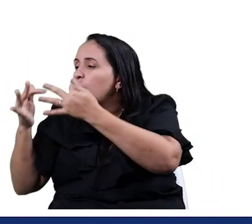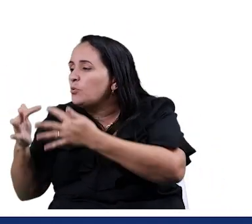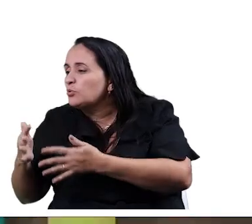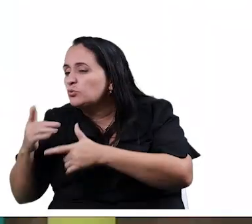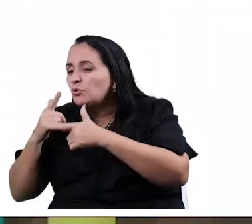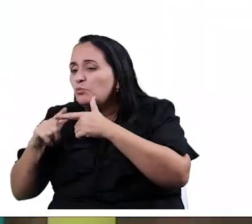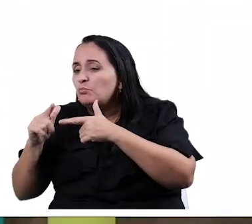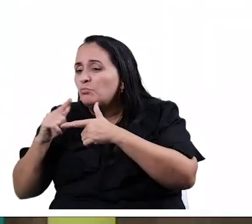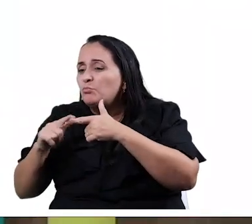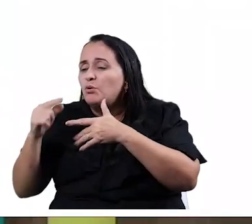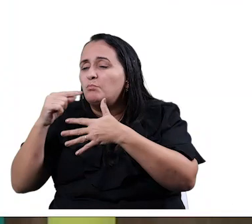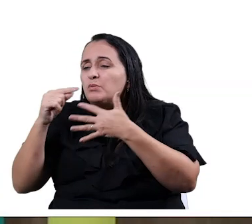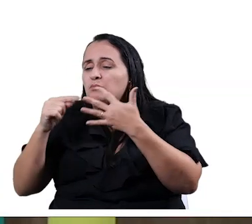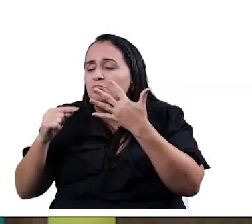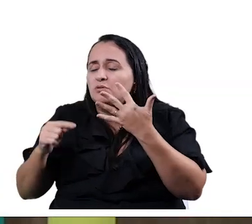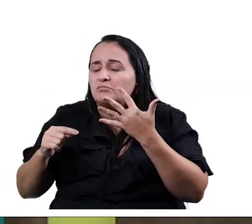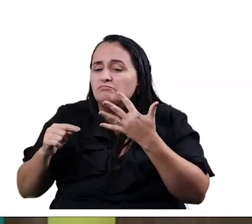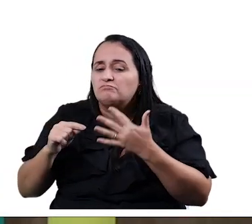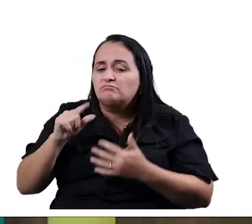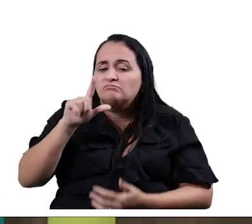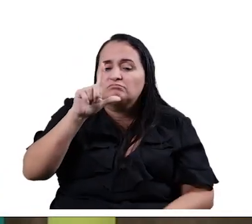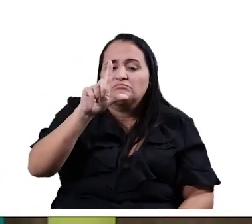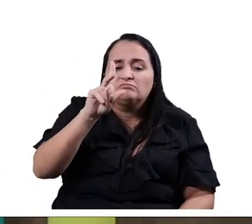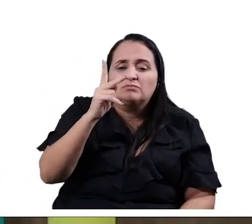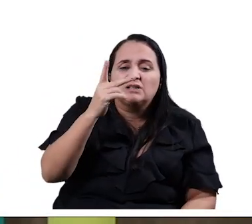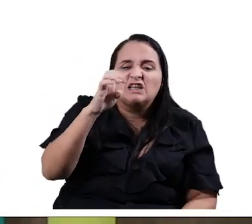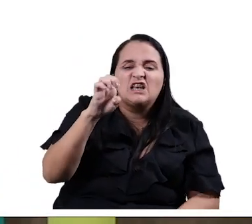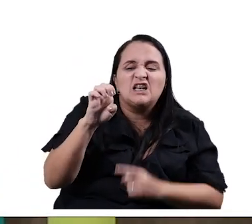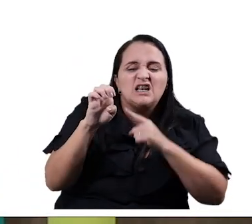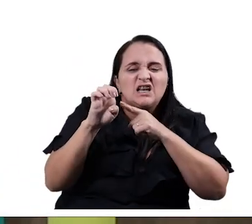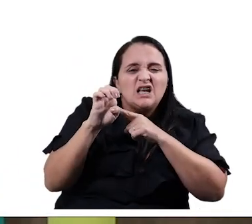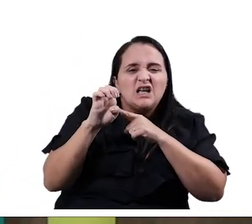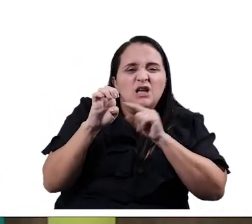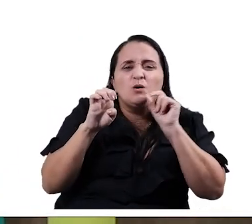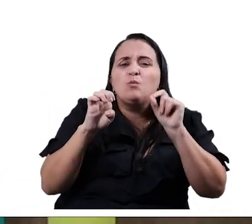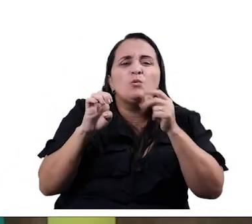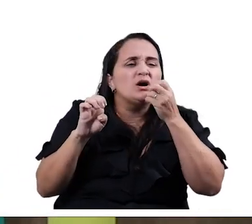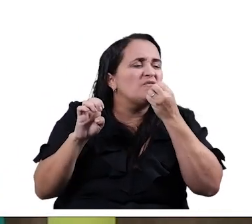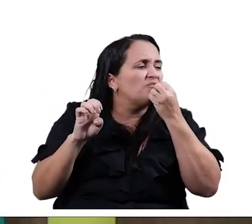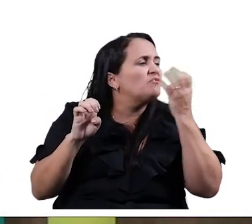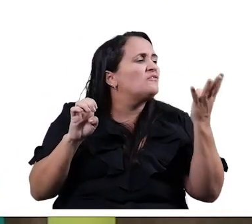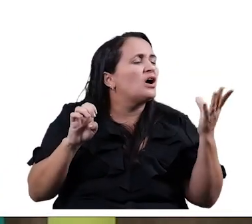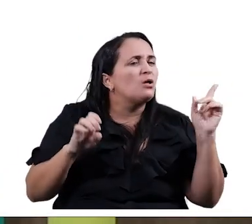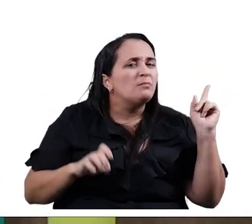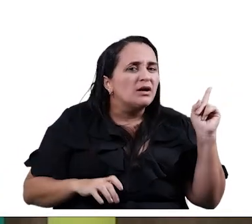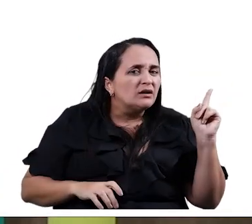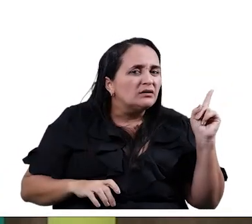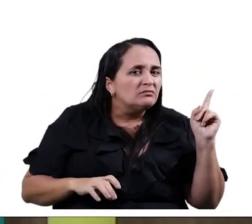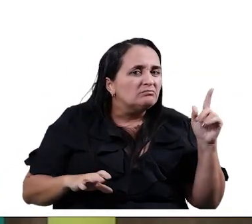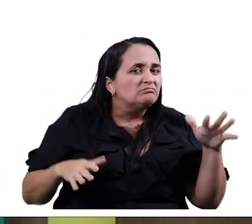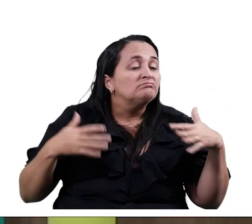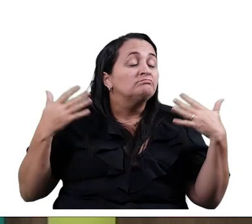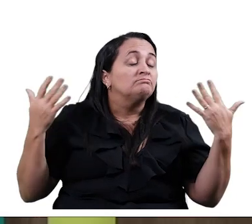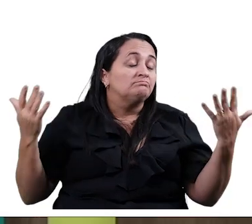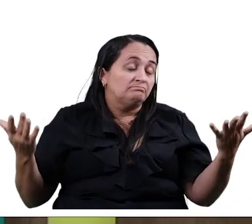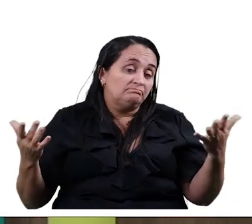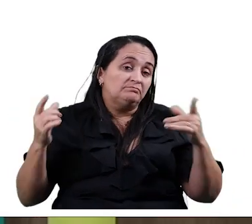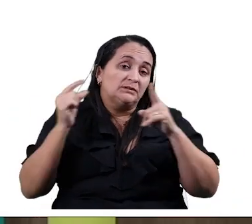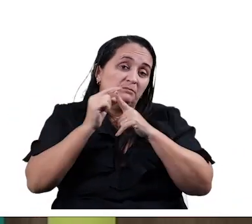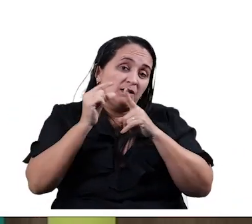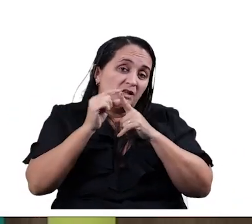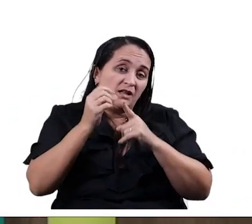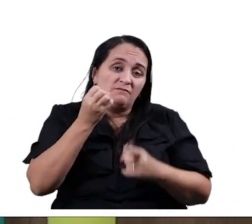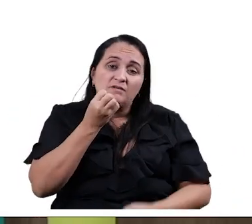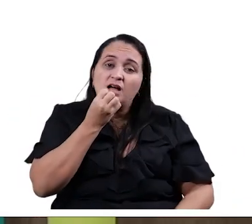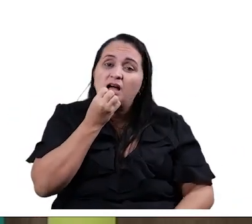tá? O burrinho contou-lhe. Contou a quem sobre os planos musicais? Se refere a quem essa